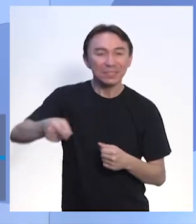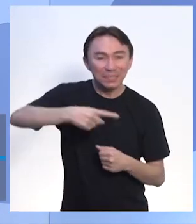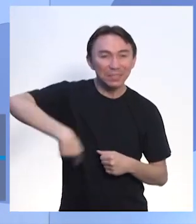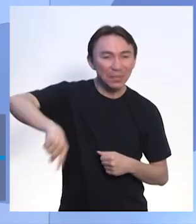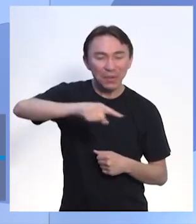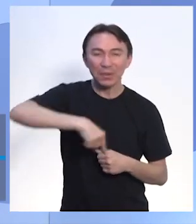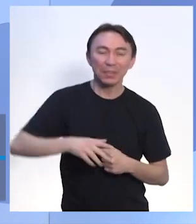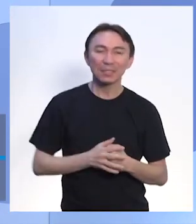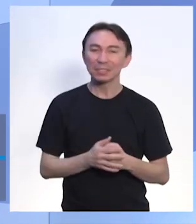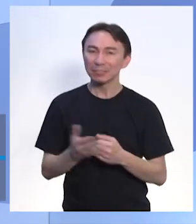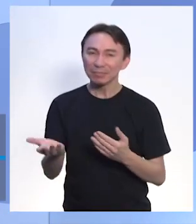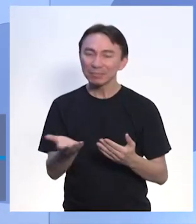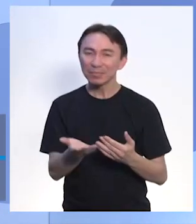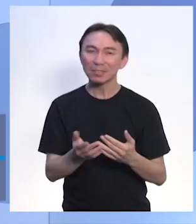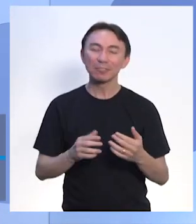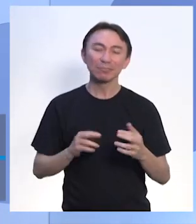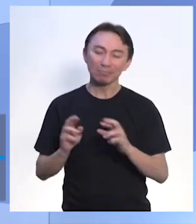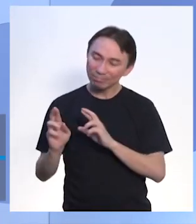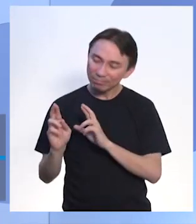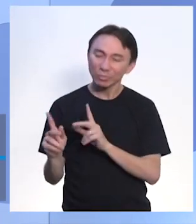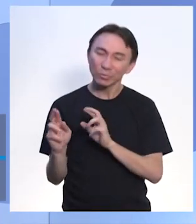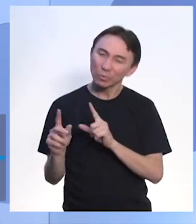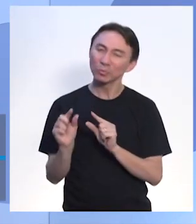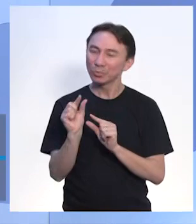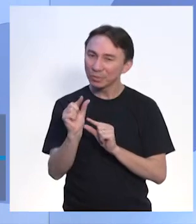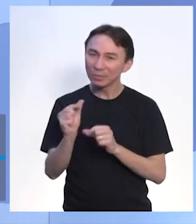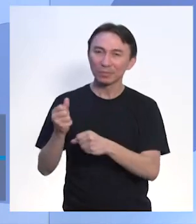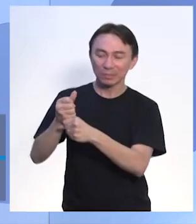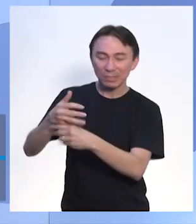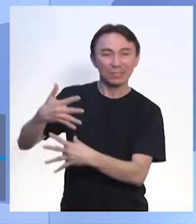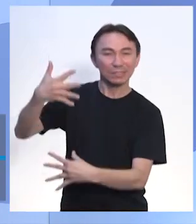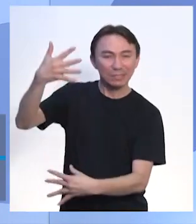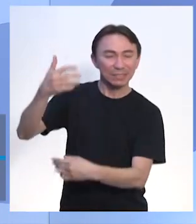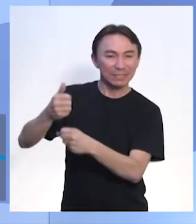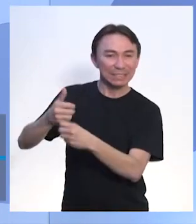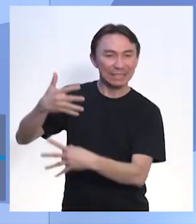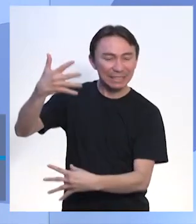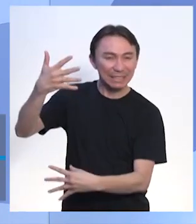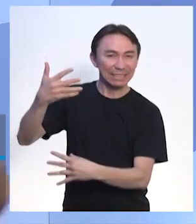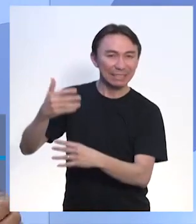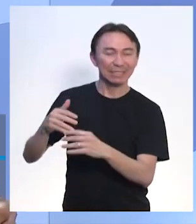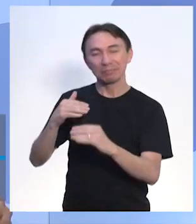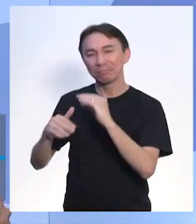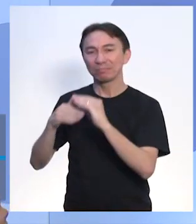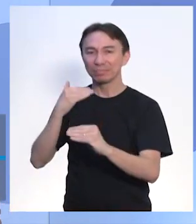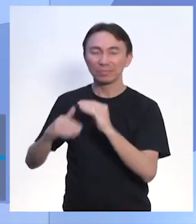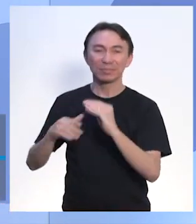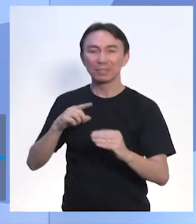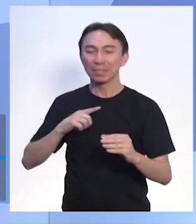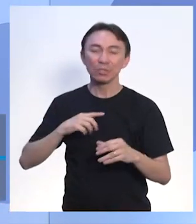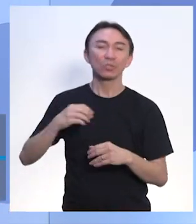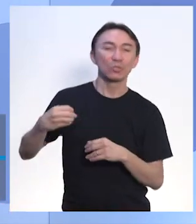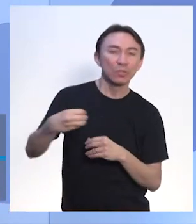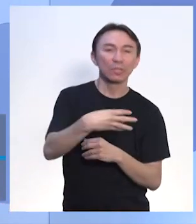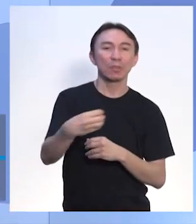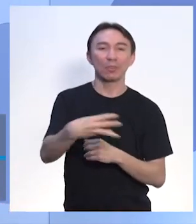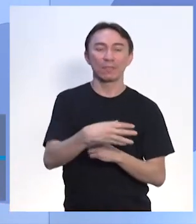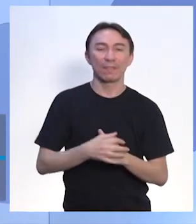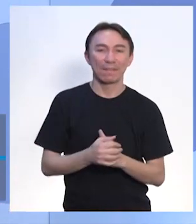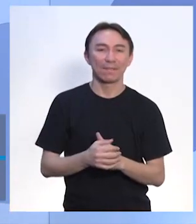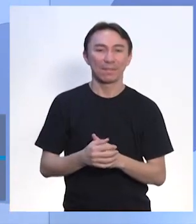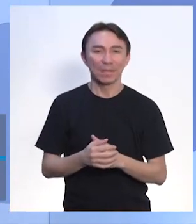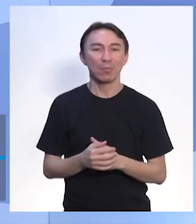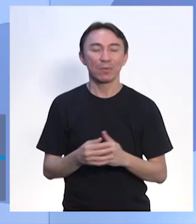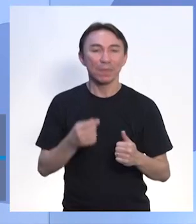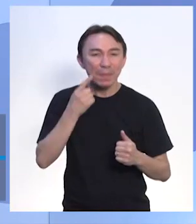pouquinho diferente, né? O chat ele vai estar meio que restrito, né? Vai entrar num novo modelo aí para a gente